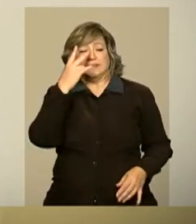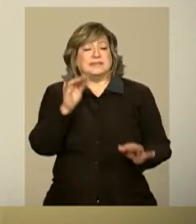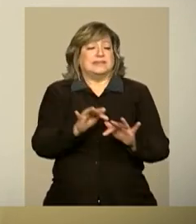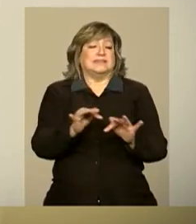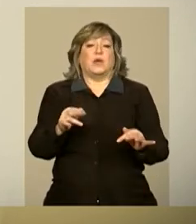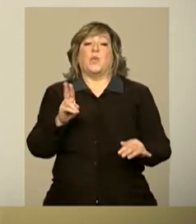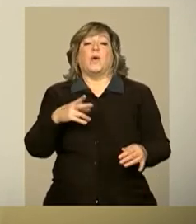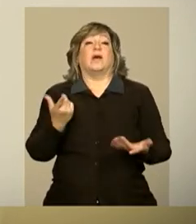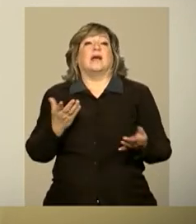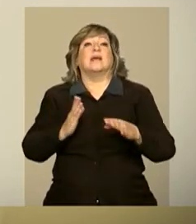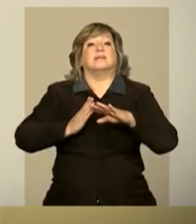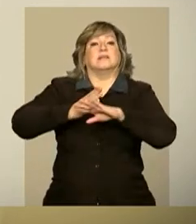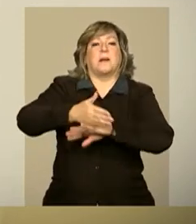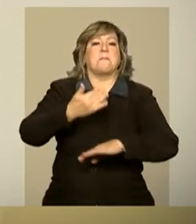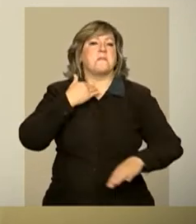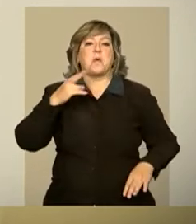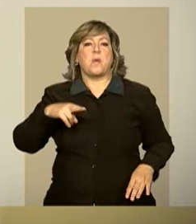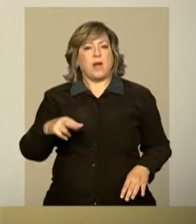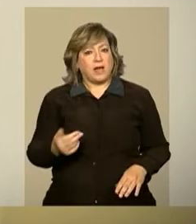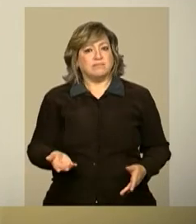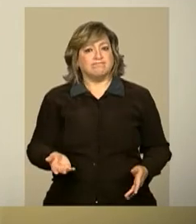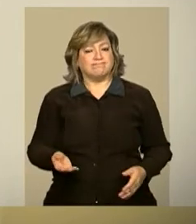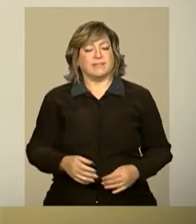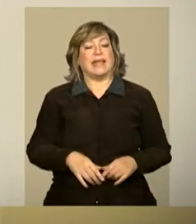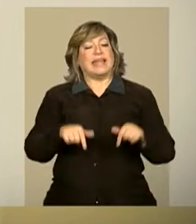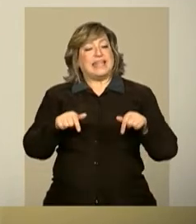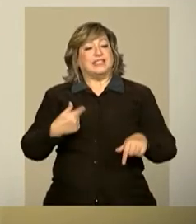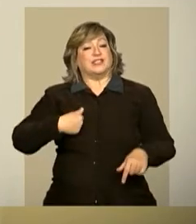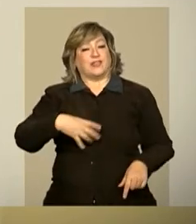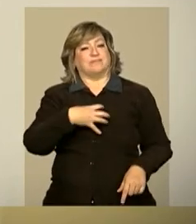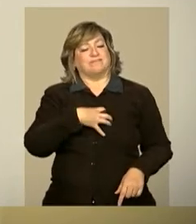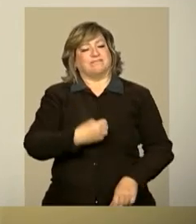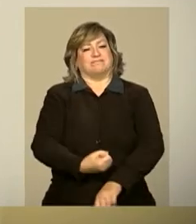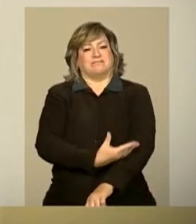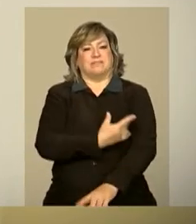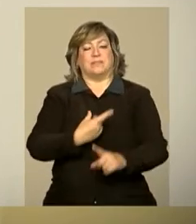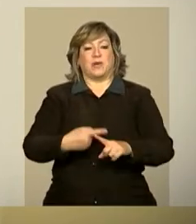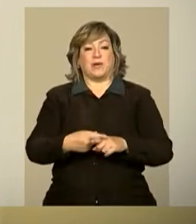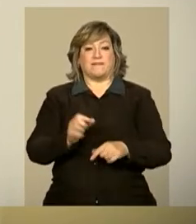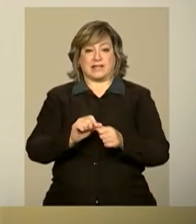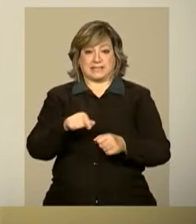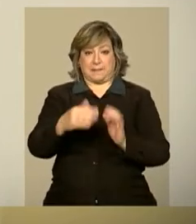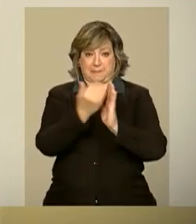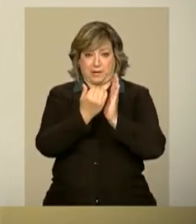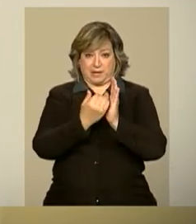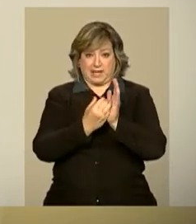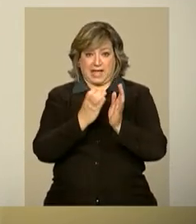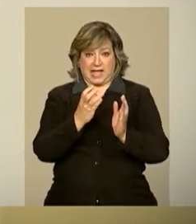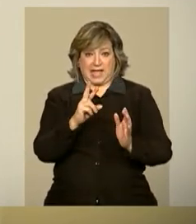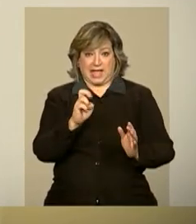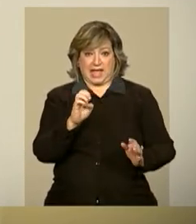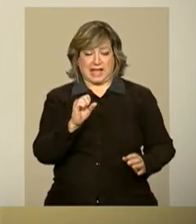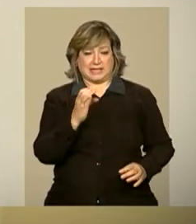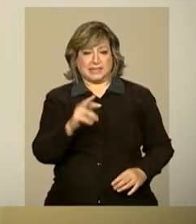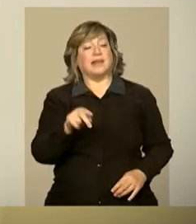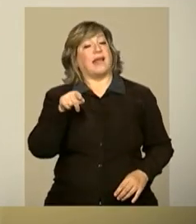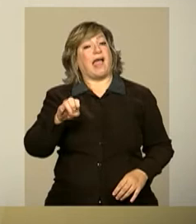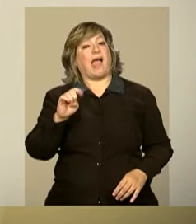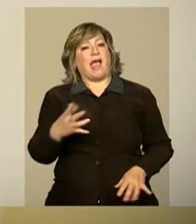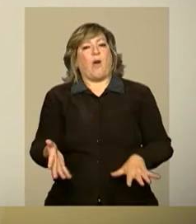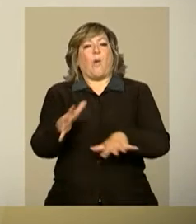nem entrado numa Então isso que nós estamos fazendo com o Crescer é Uma inclusão financeira